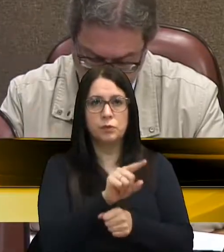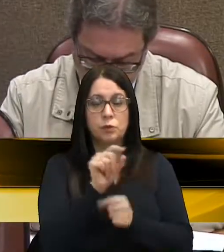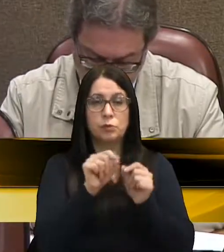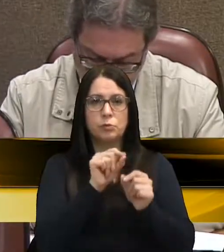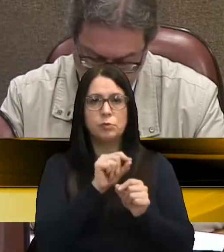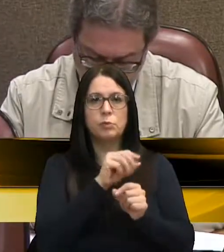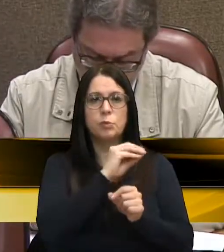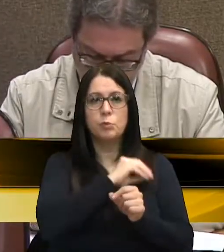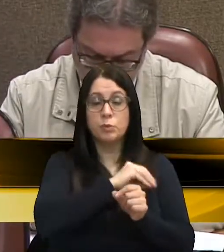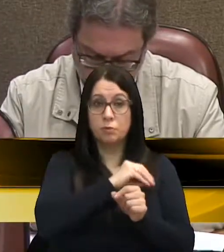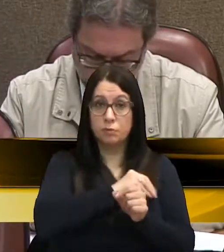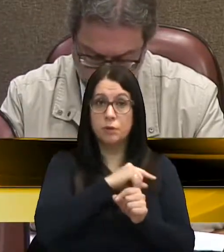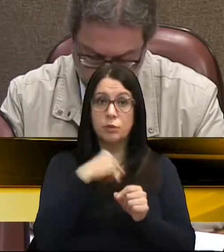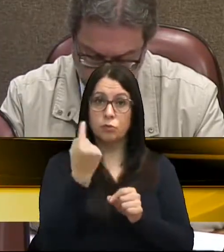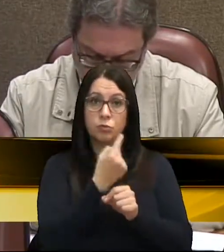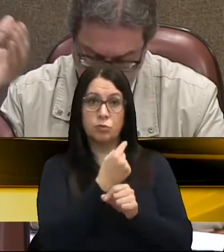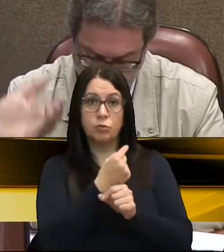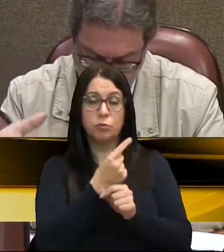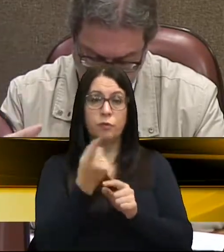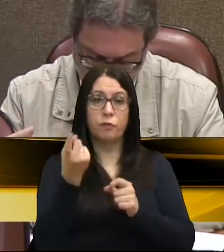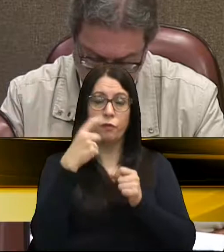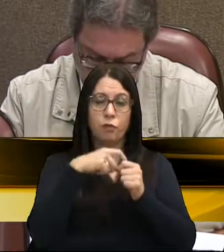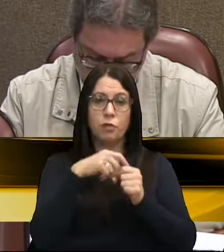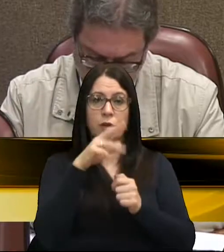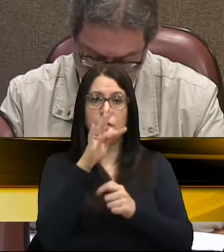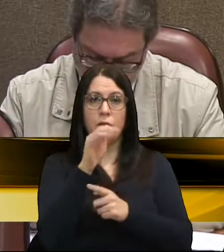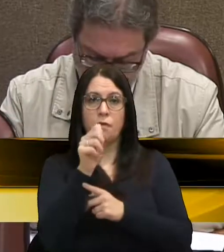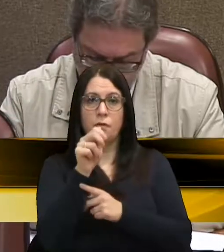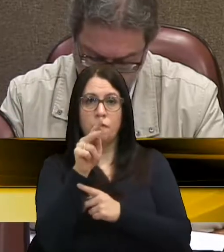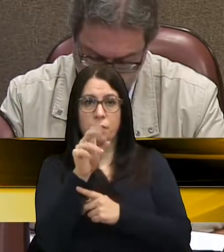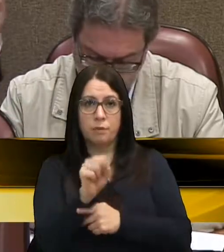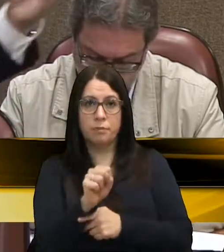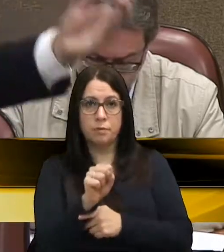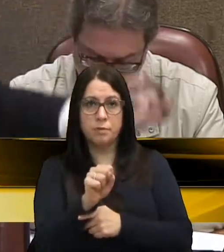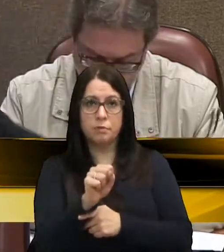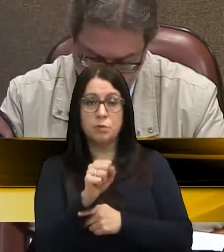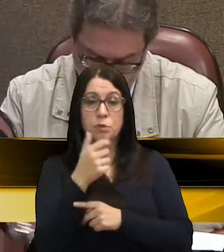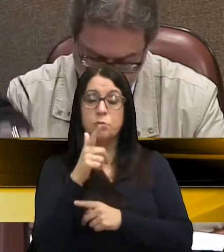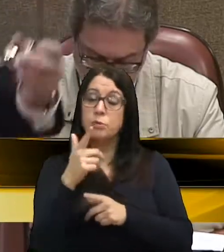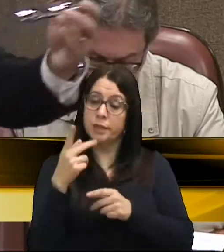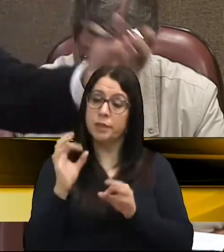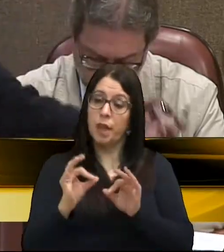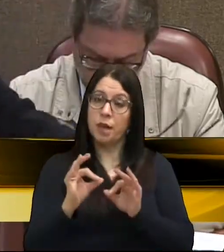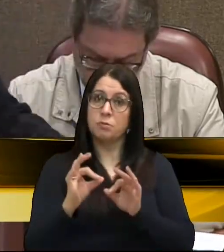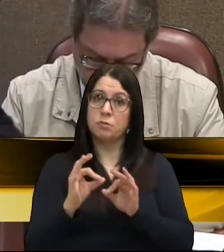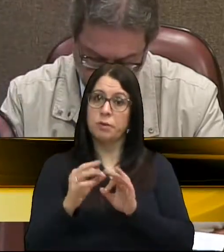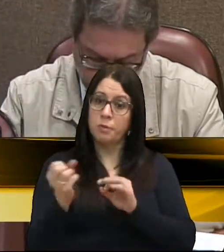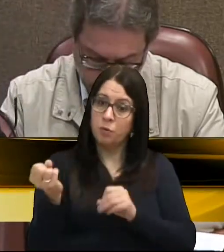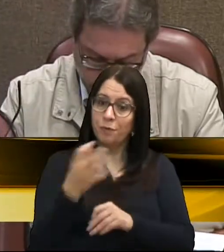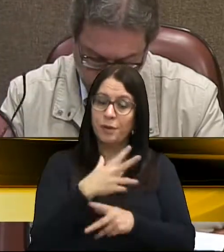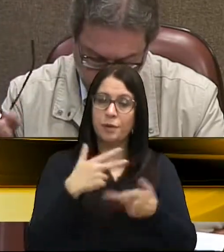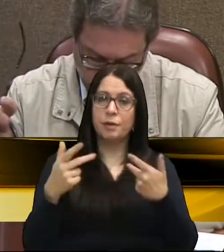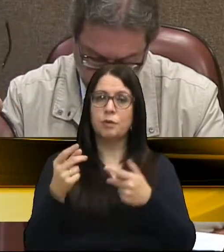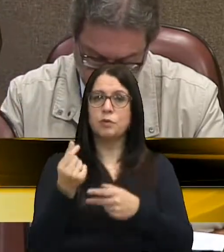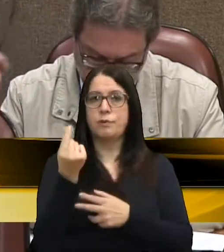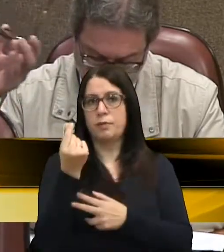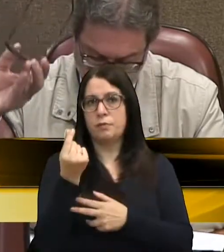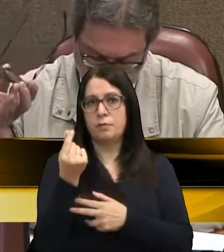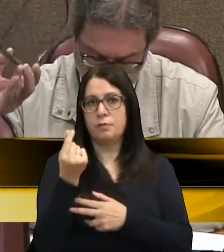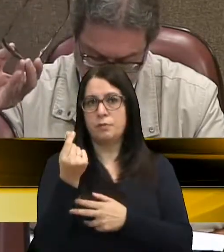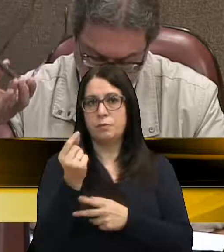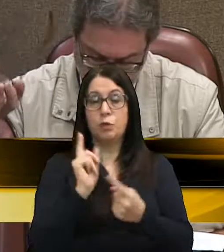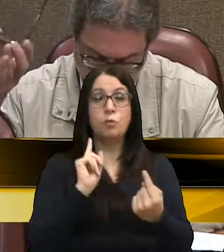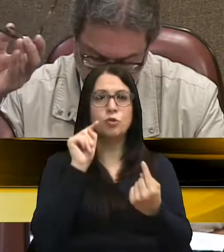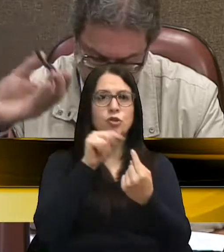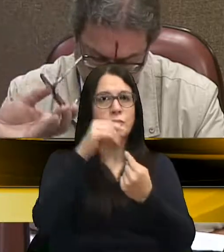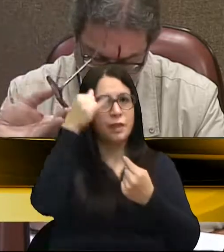folha de pessoal, né, para recompor o FAPES, para torná-los com saúde, né, para atualizar esses valores para o objetivo